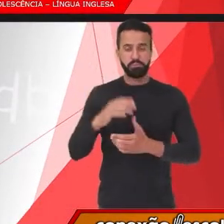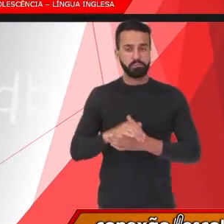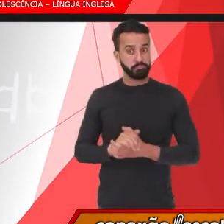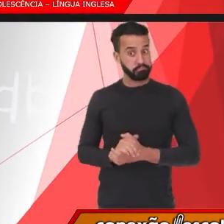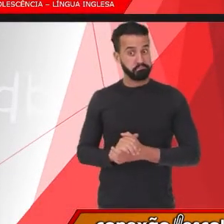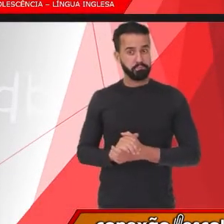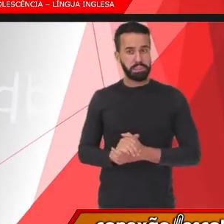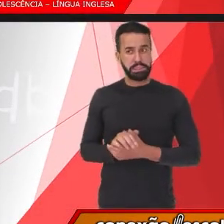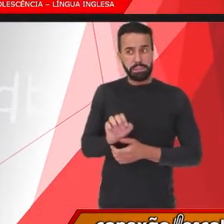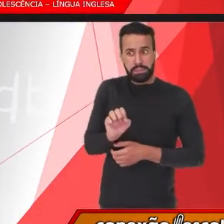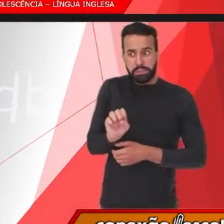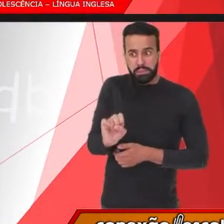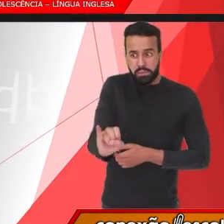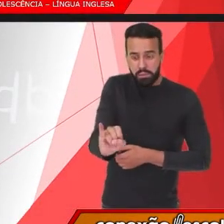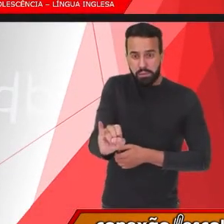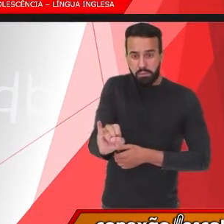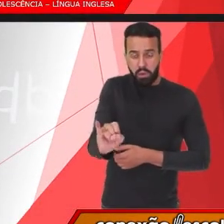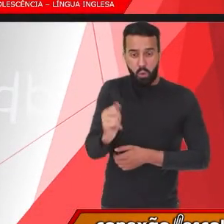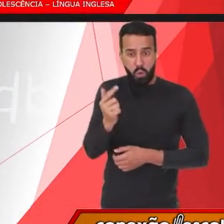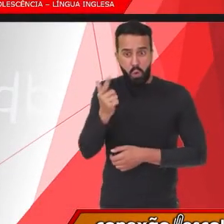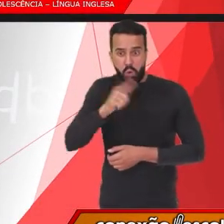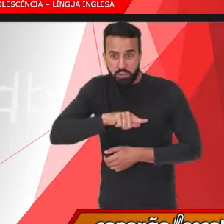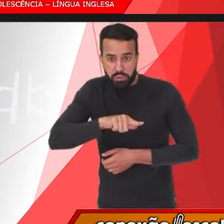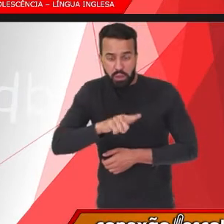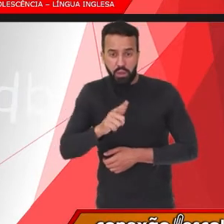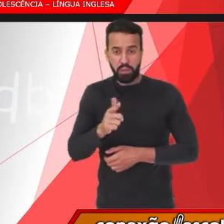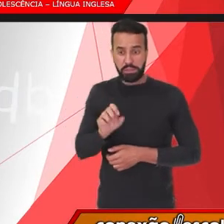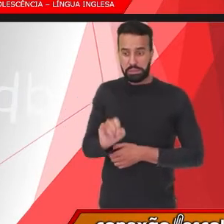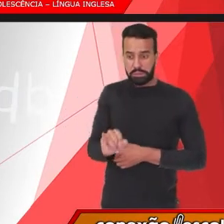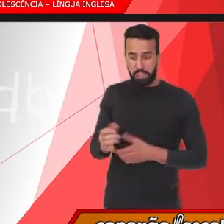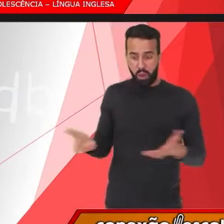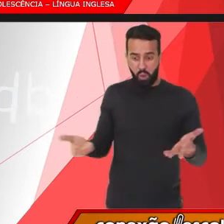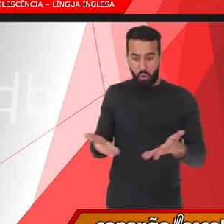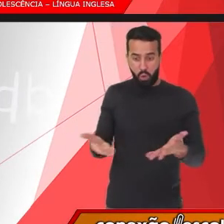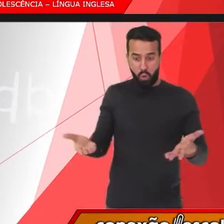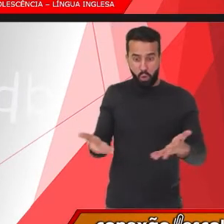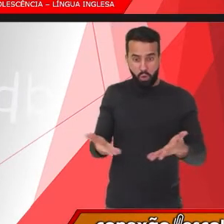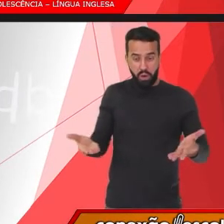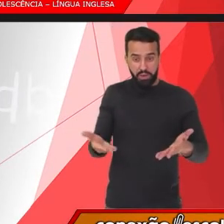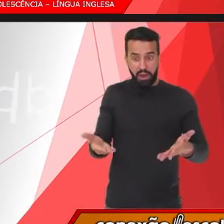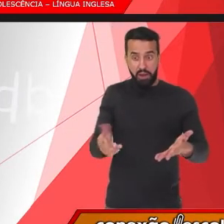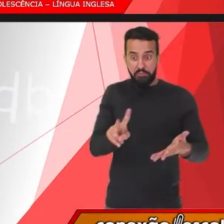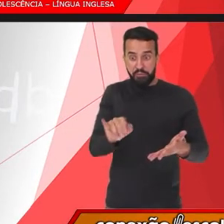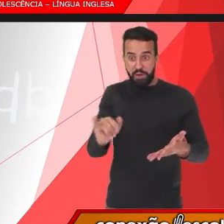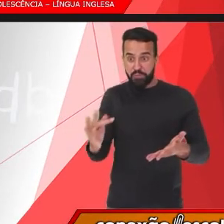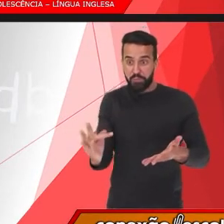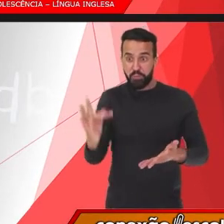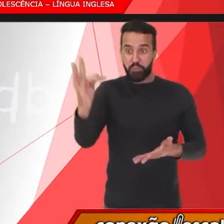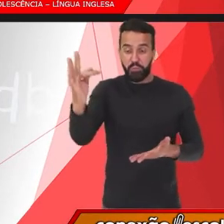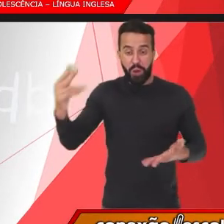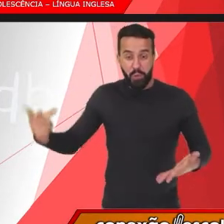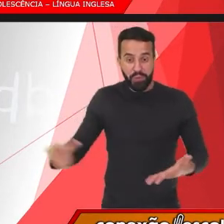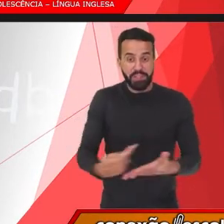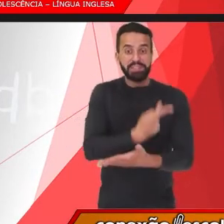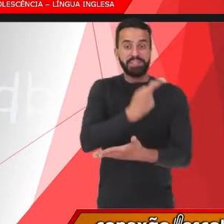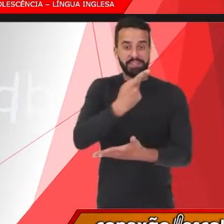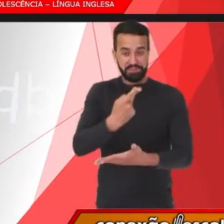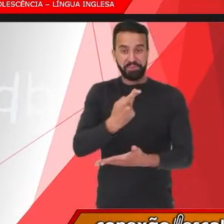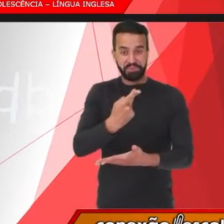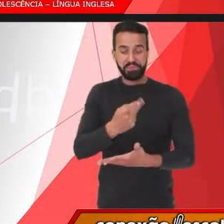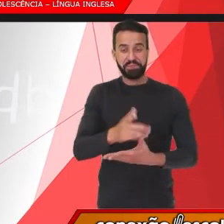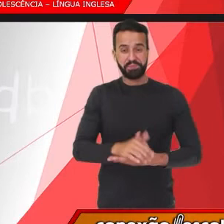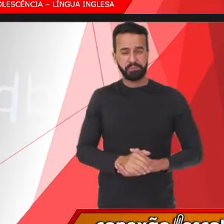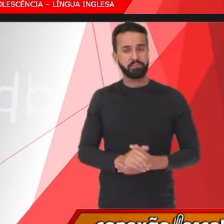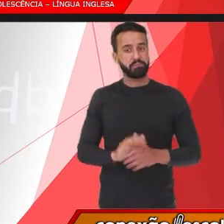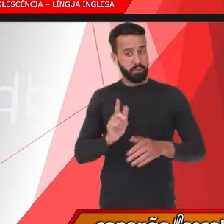você possuir, se você tiver algo no presente, algo no futuro pode vir a acontecer. E nós temos